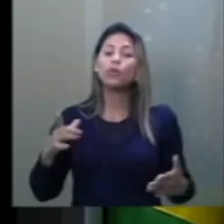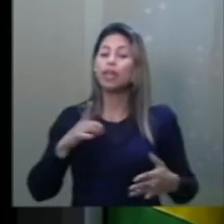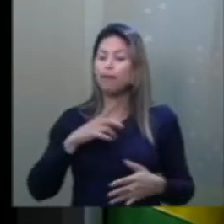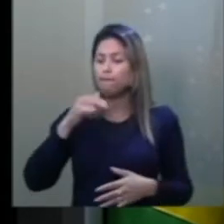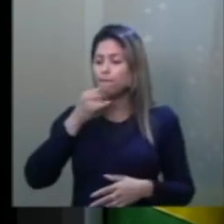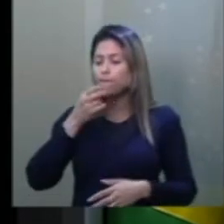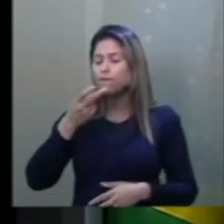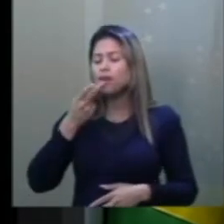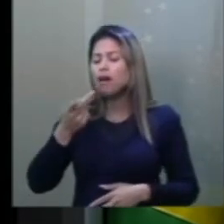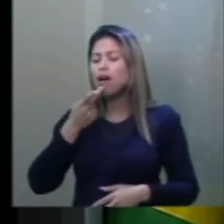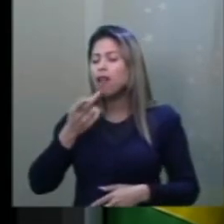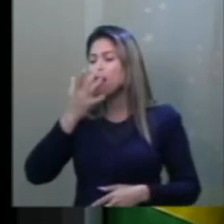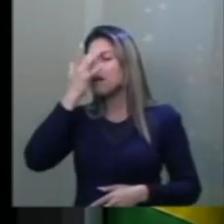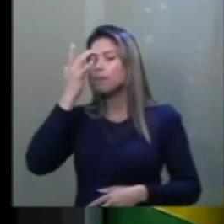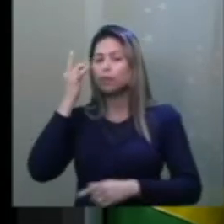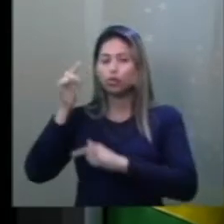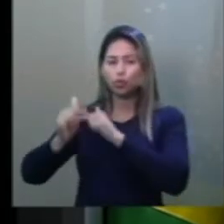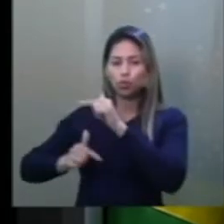senhor presidente,